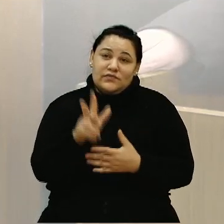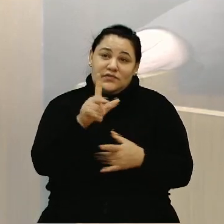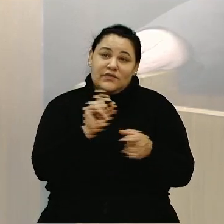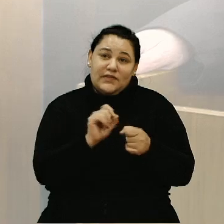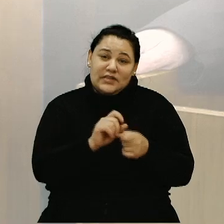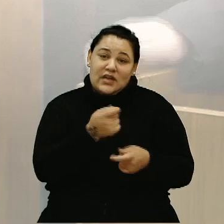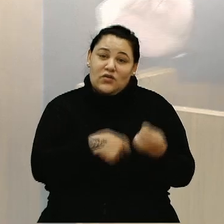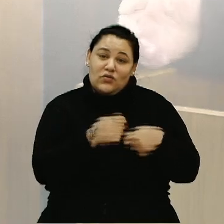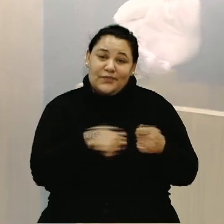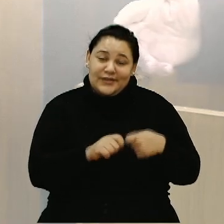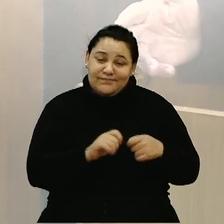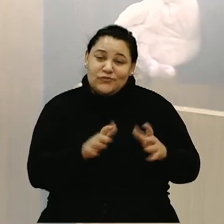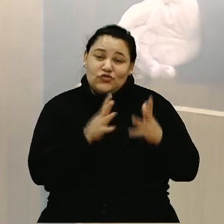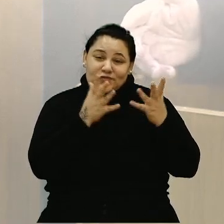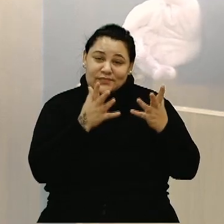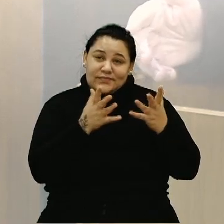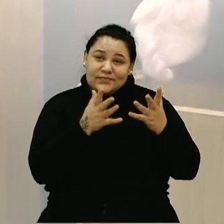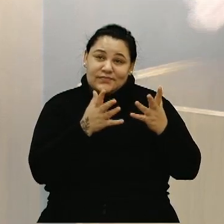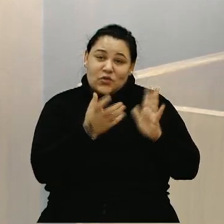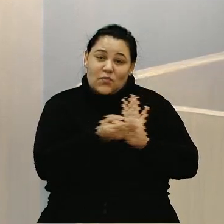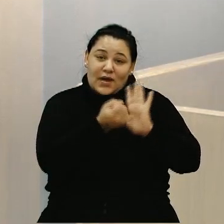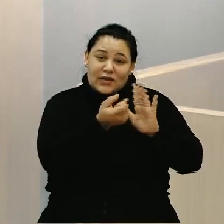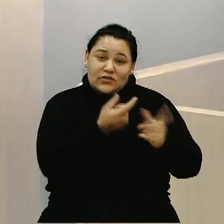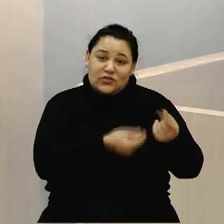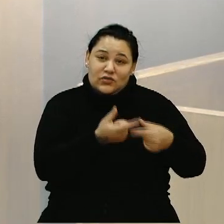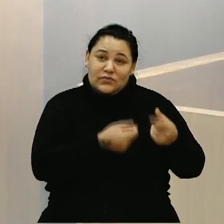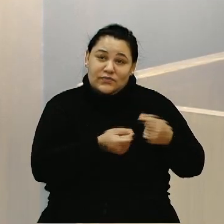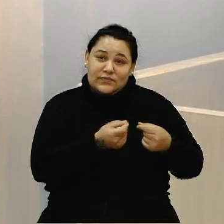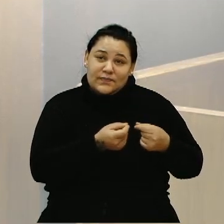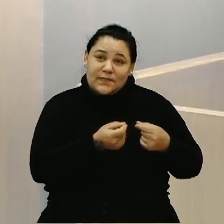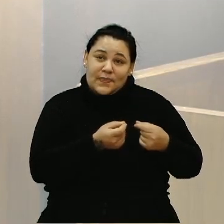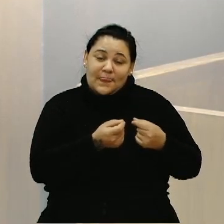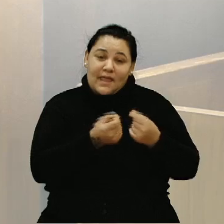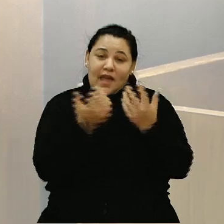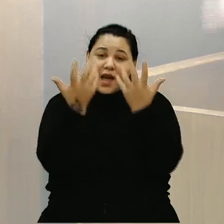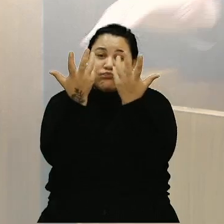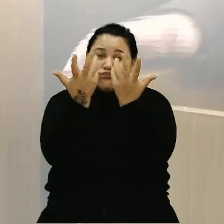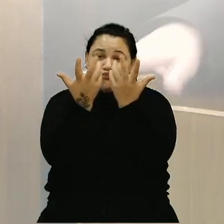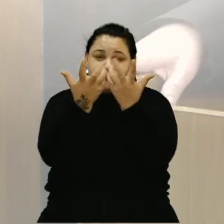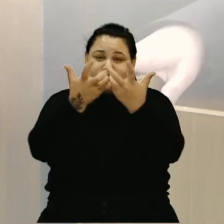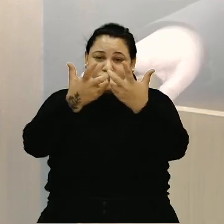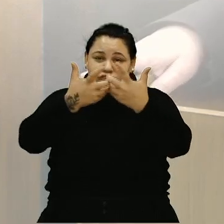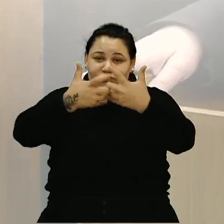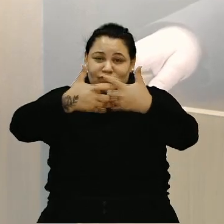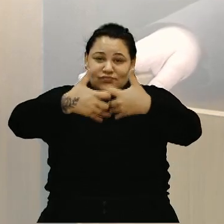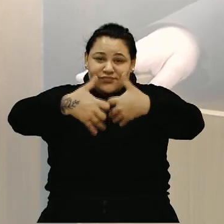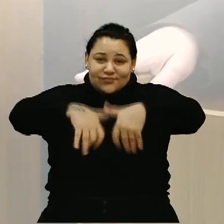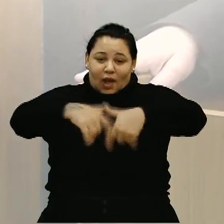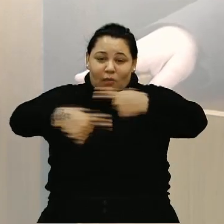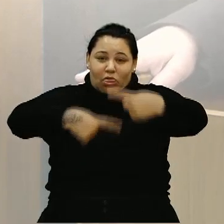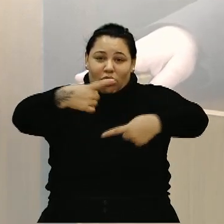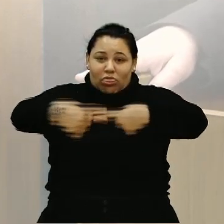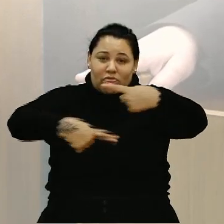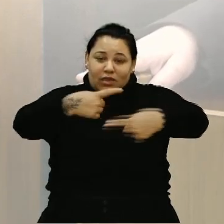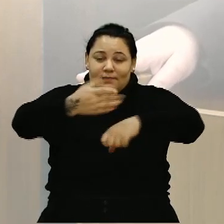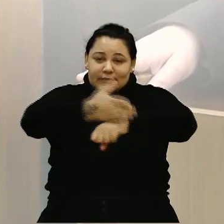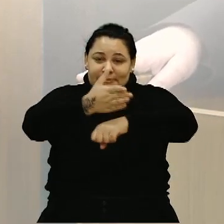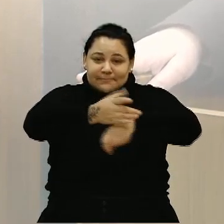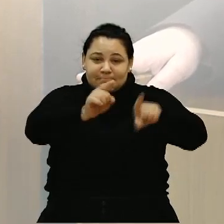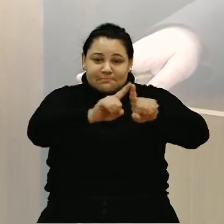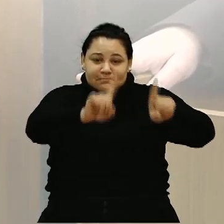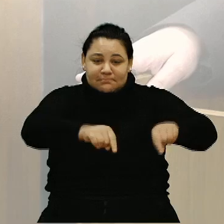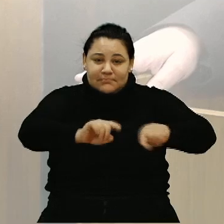judiciário, é poder porque tem autonomia de leis. E essas leis que nós estamos sempre,